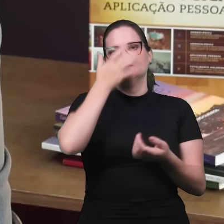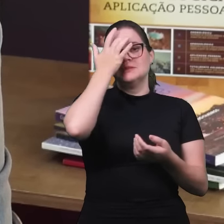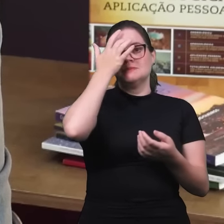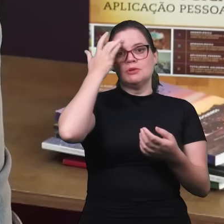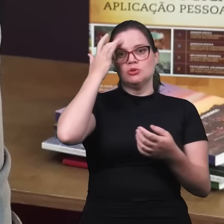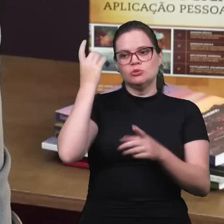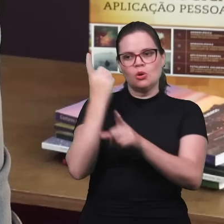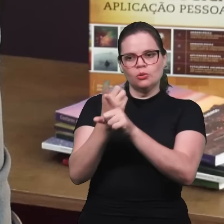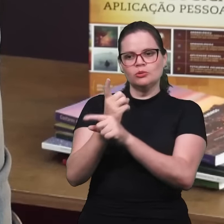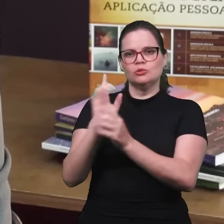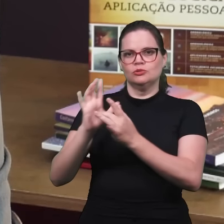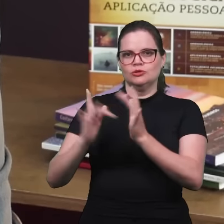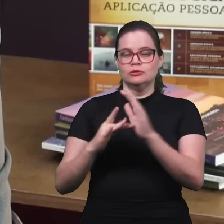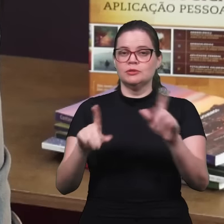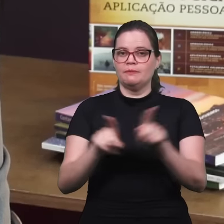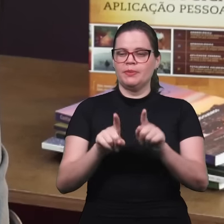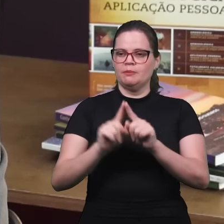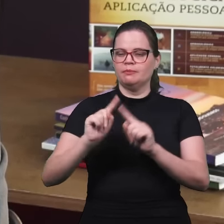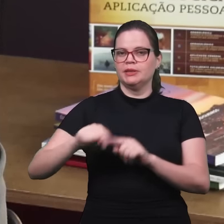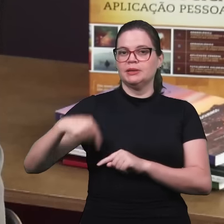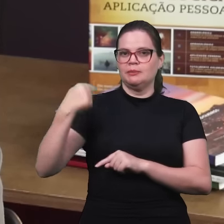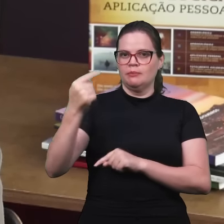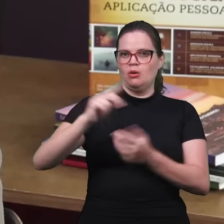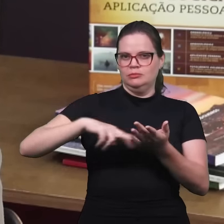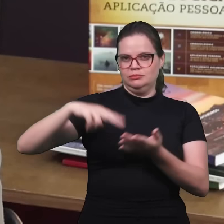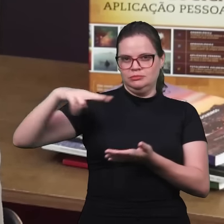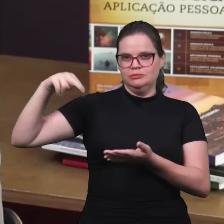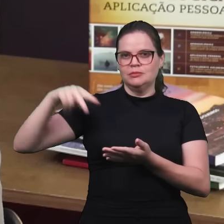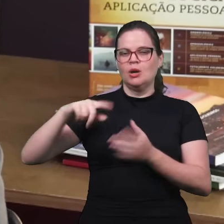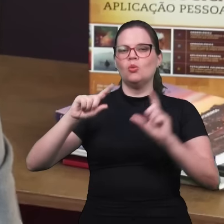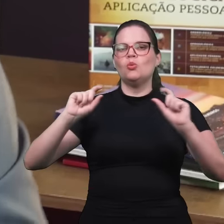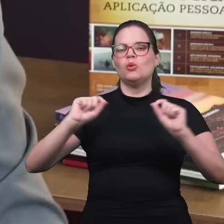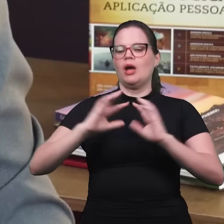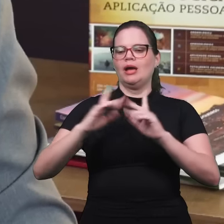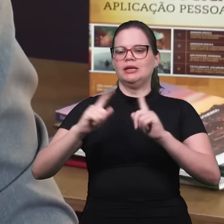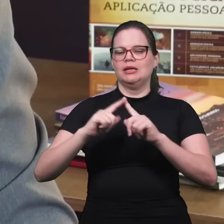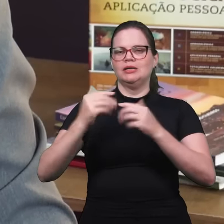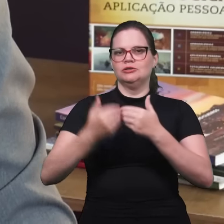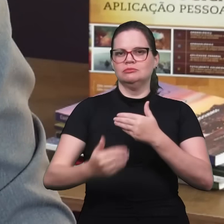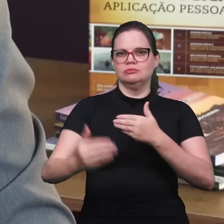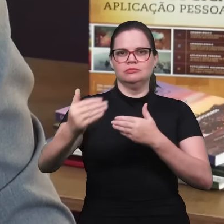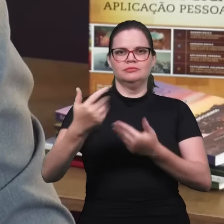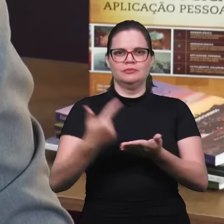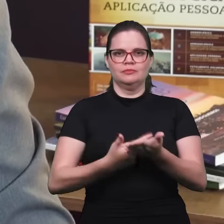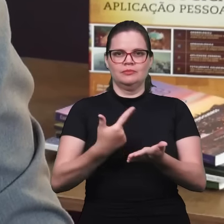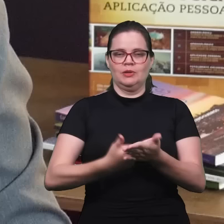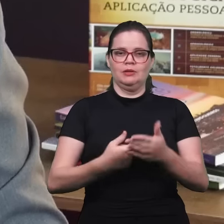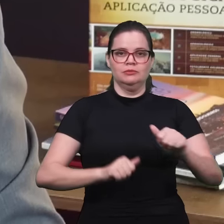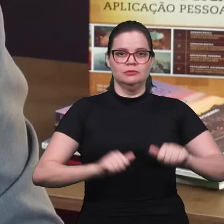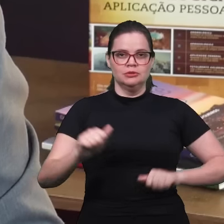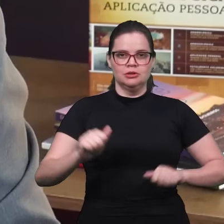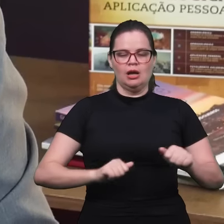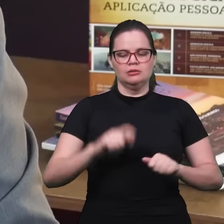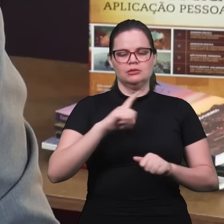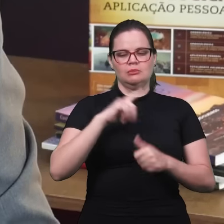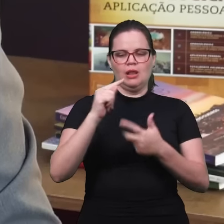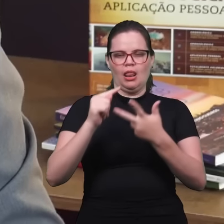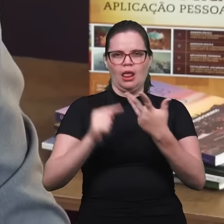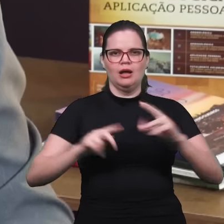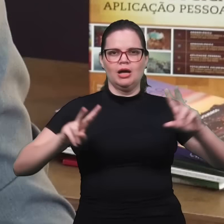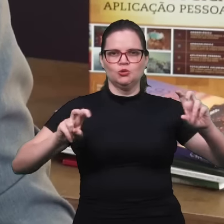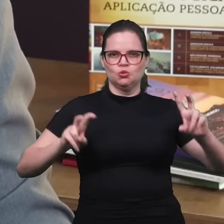a igreja no livro de Atos, as cartas. Então nós temos muitos assuntos aqui, até para mostrar isso. Não vamos